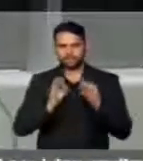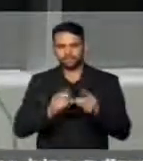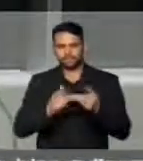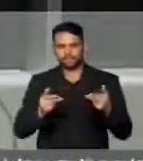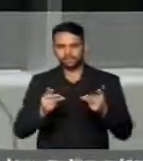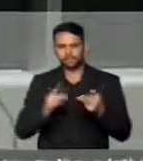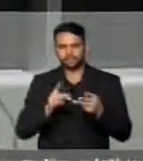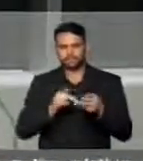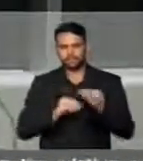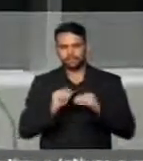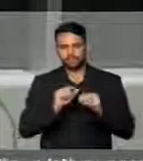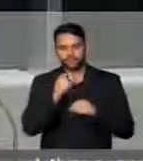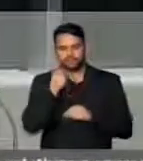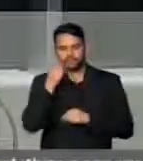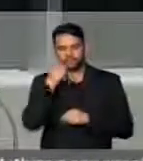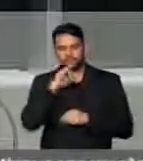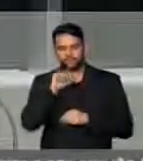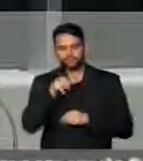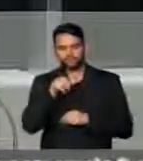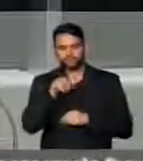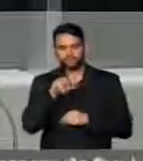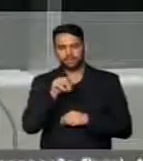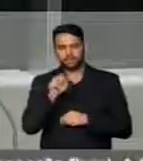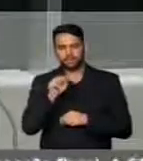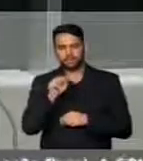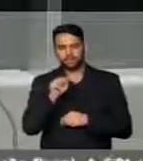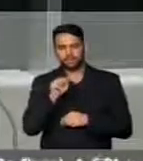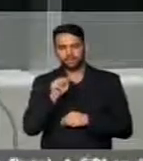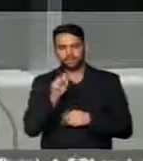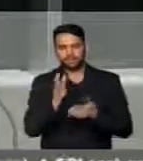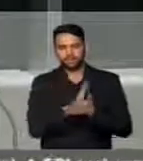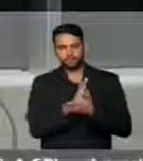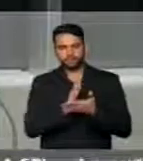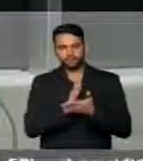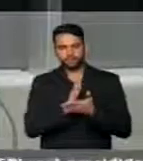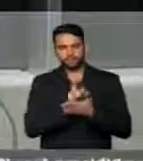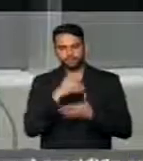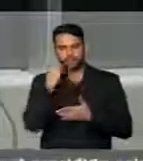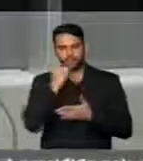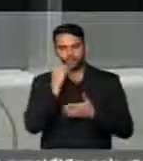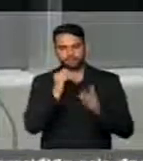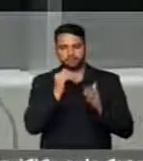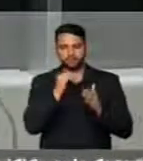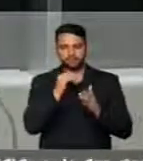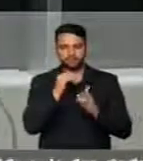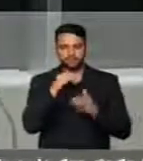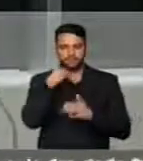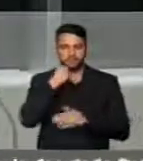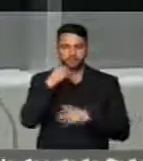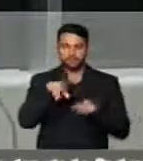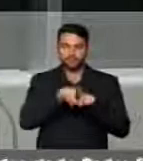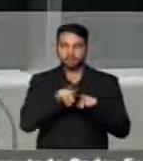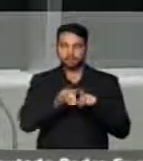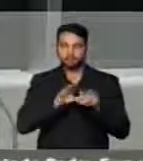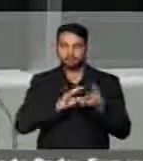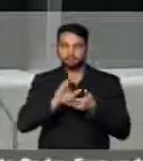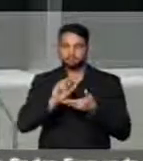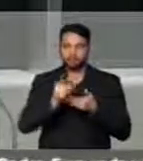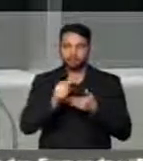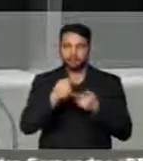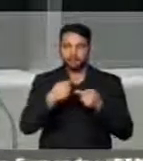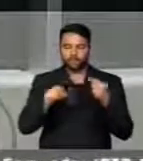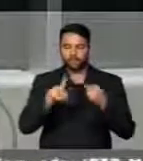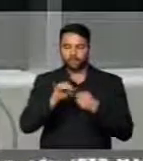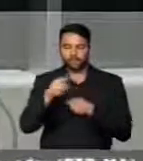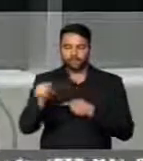certamente, como disse o senador Delcídio do Amaral, de parlamentares dessa casa e do Senado. Não foi a